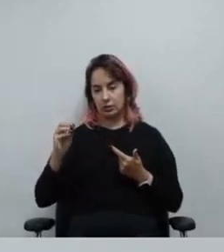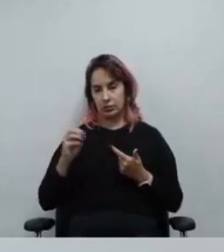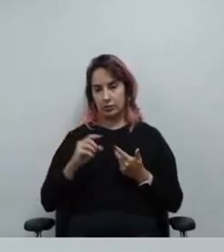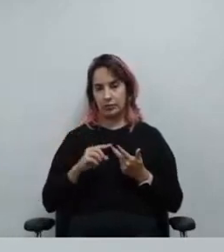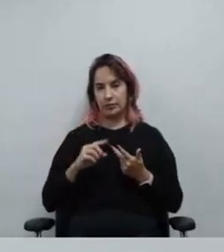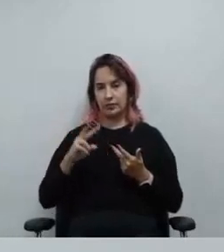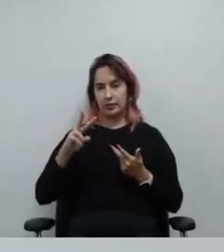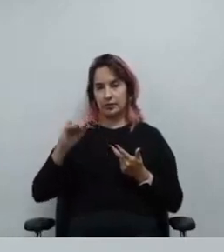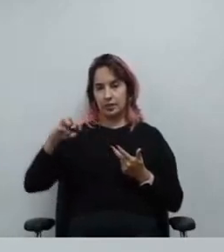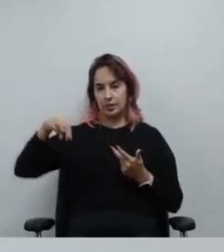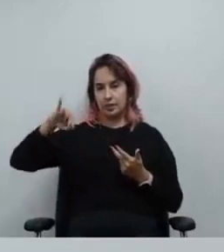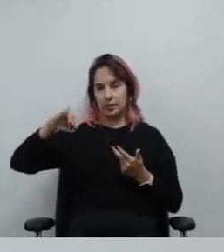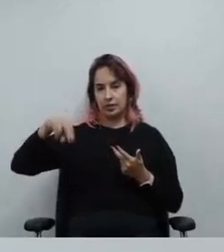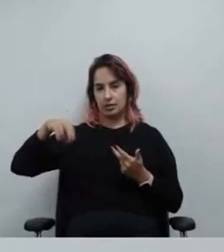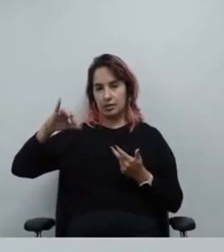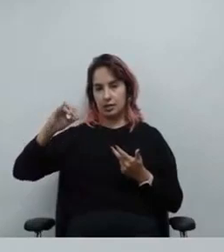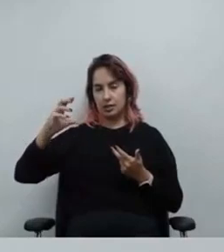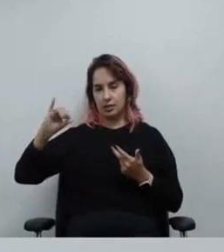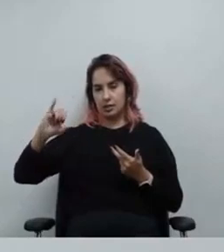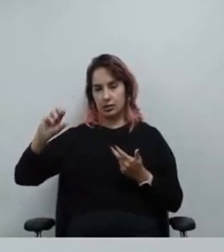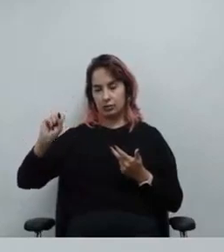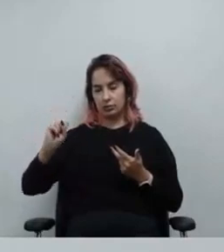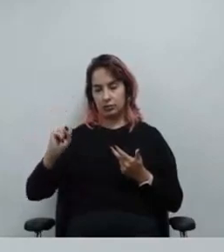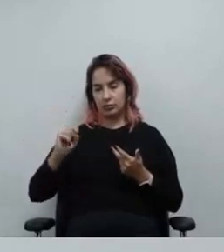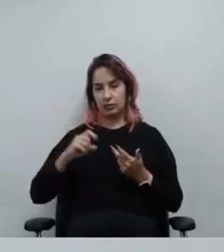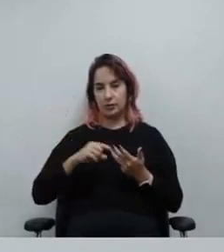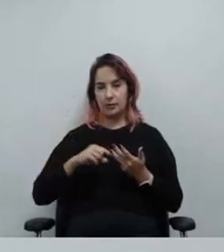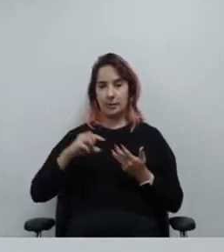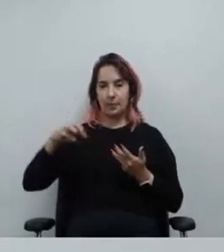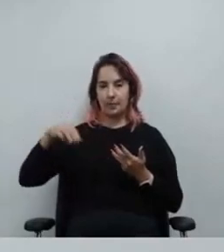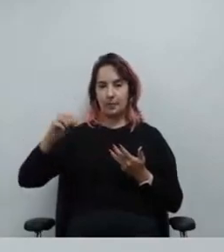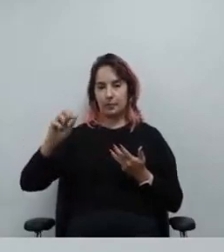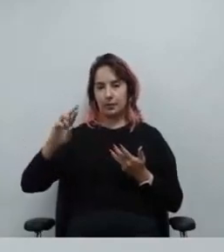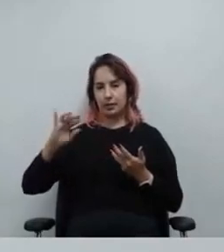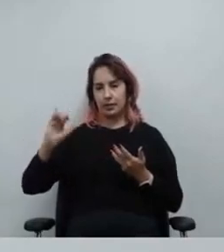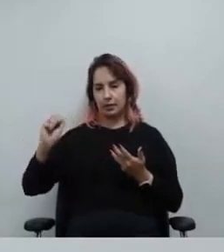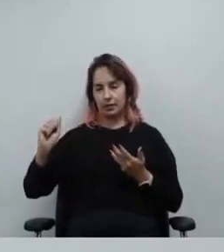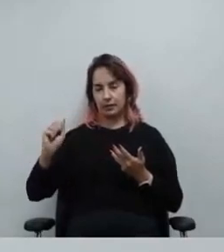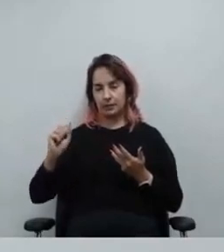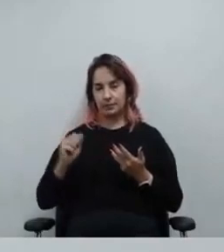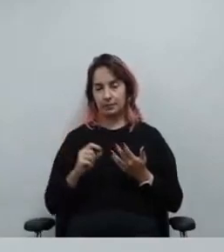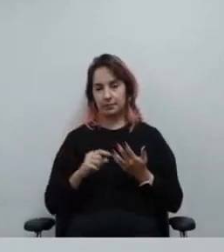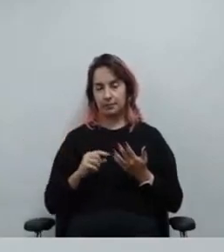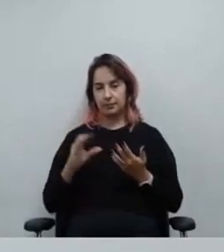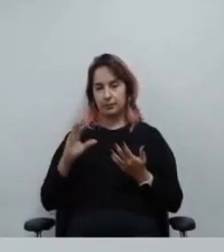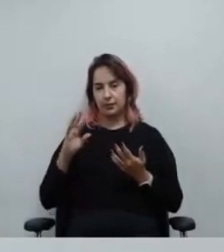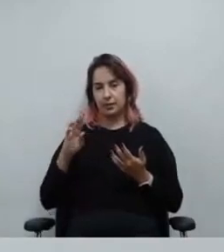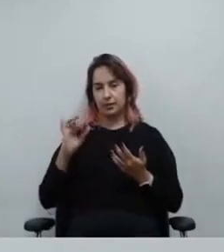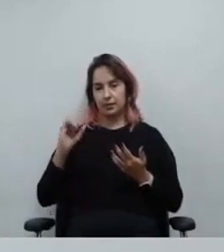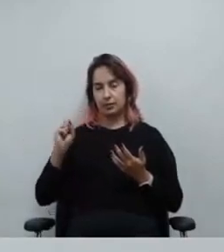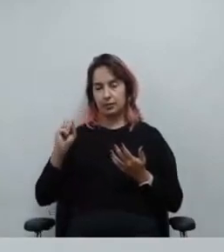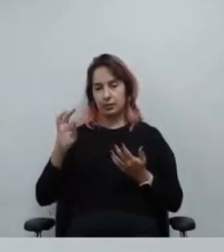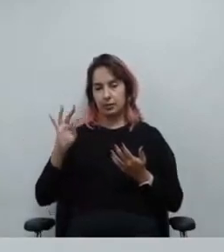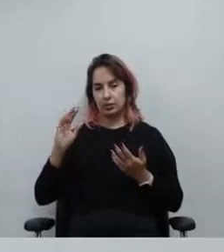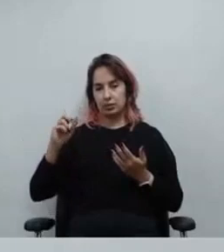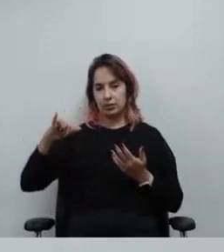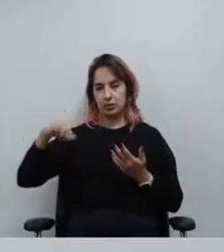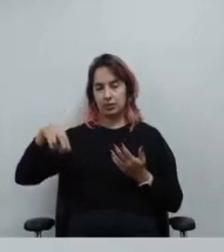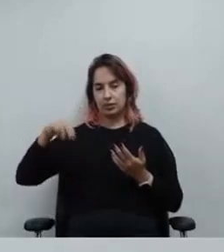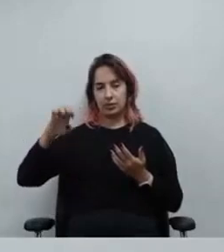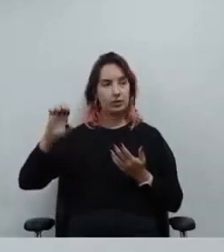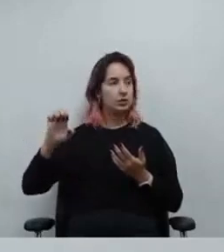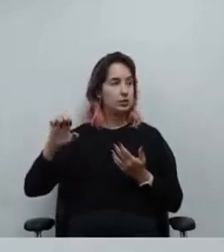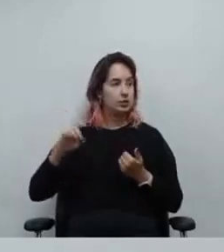Vinícius Valentim Almeida, Maíra Omaira Menezes Silva, Cristiane da Cruz